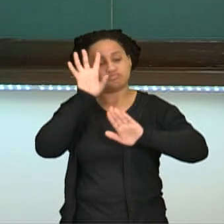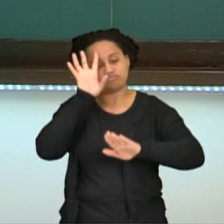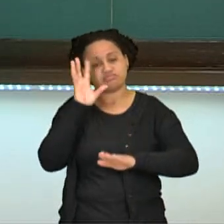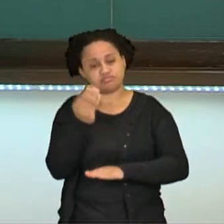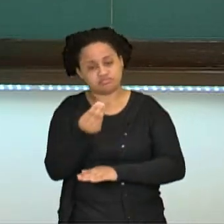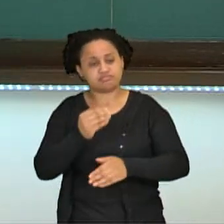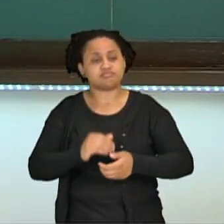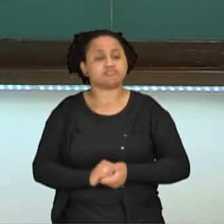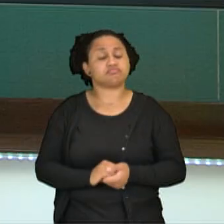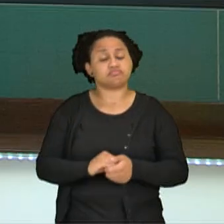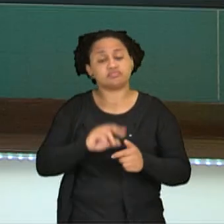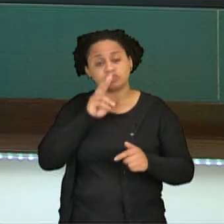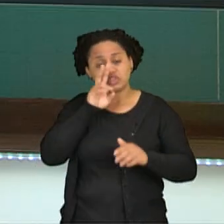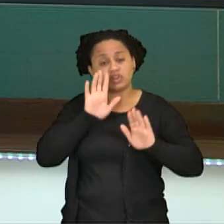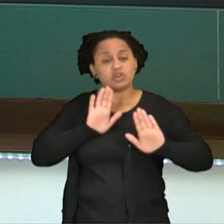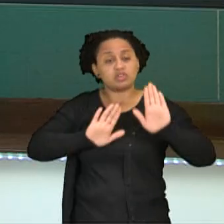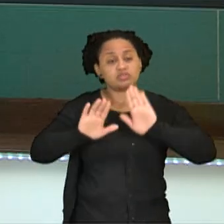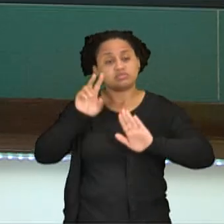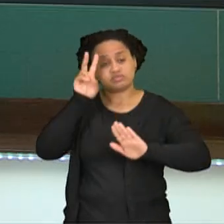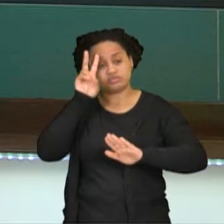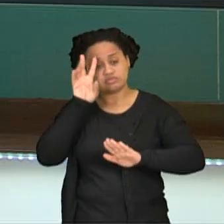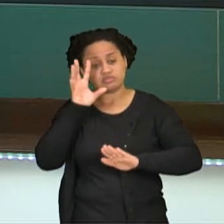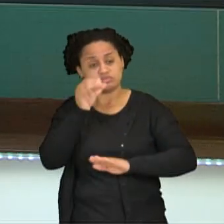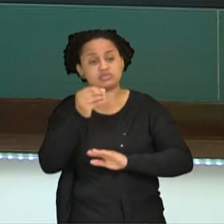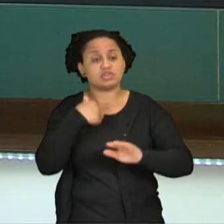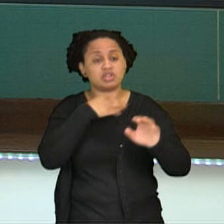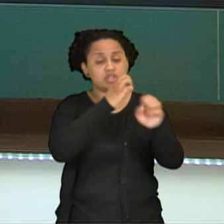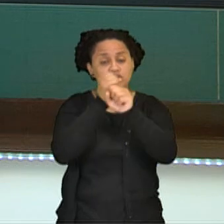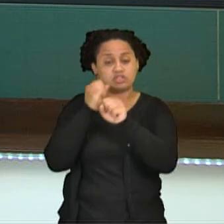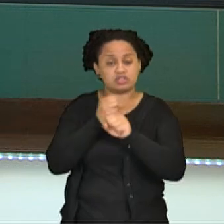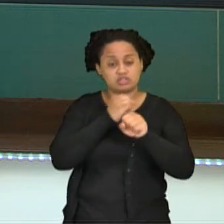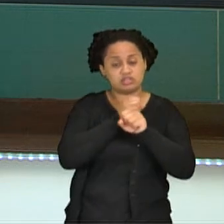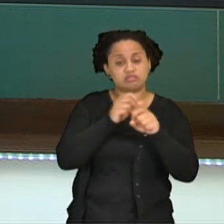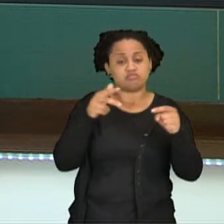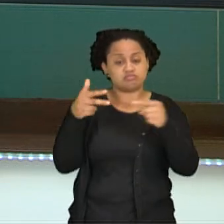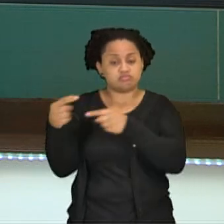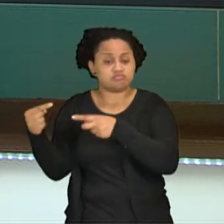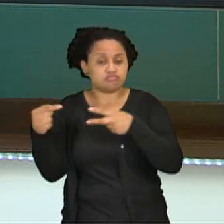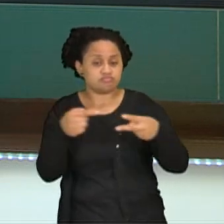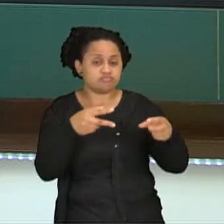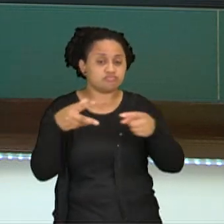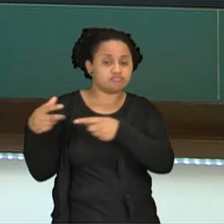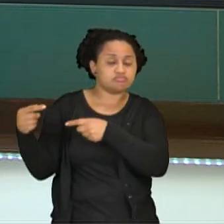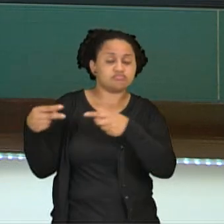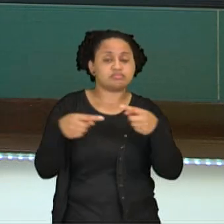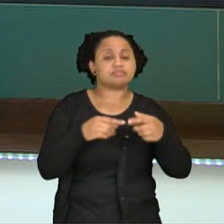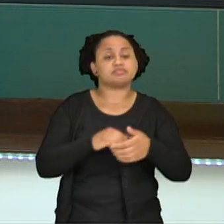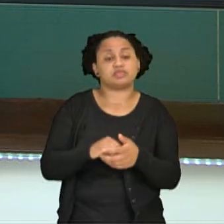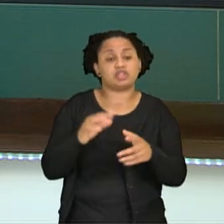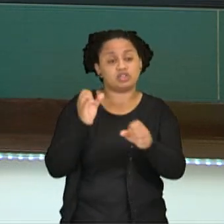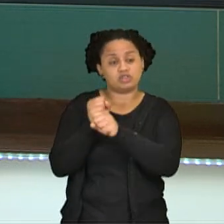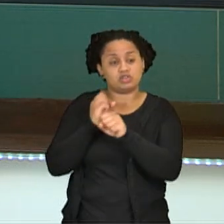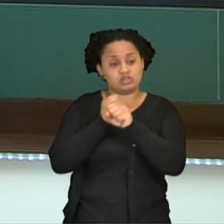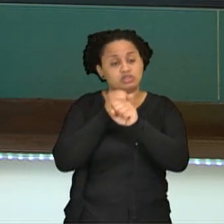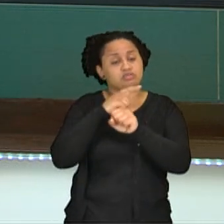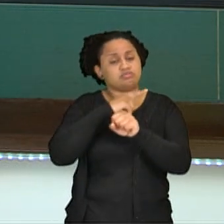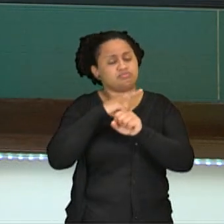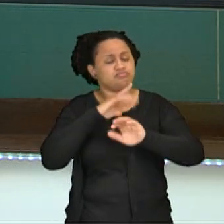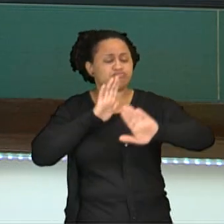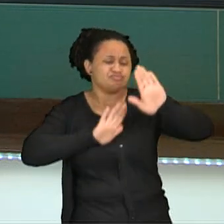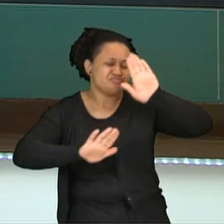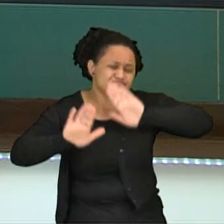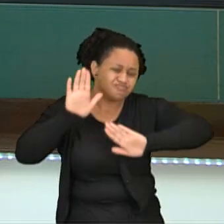resultante. A força resultante é o somatório dos vetores, é a soma dos vetores. Tome